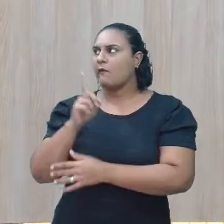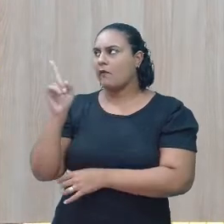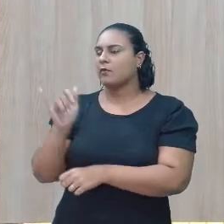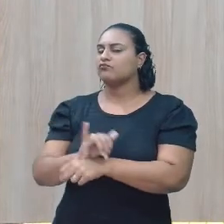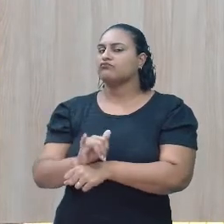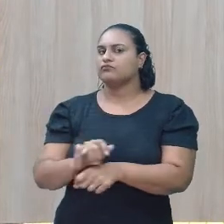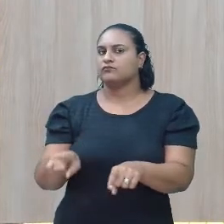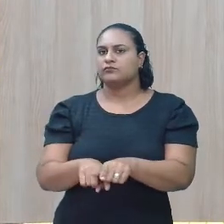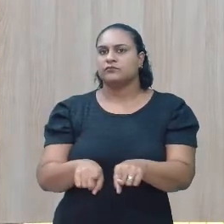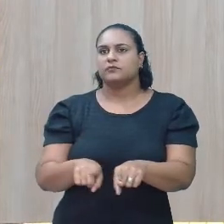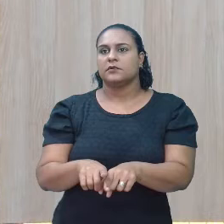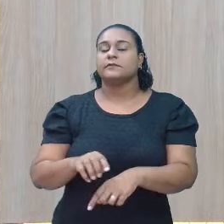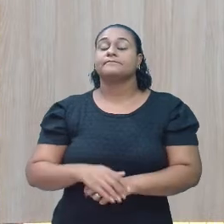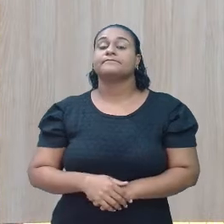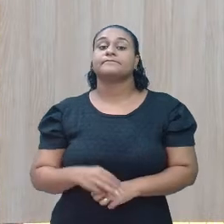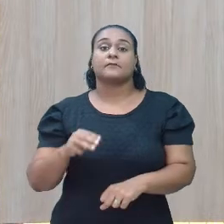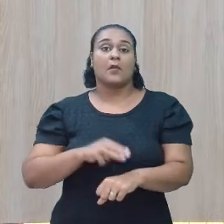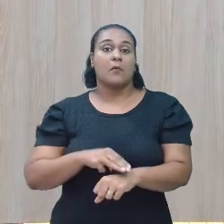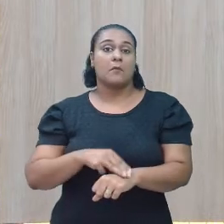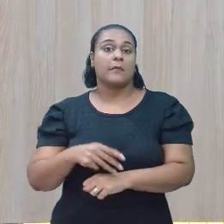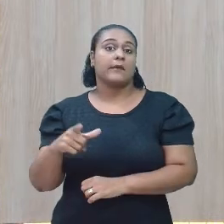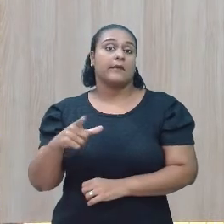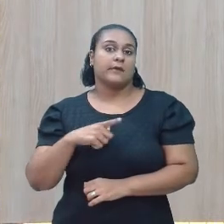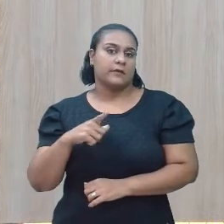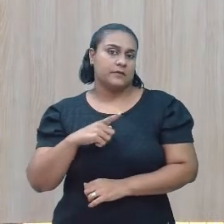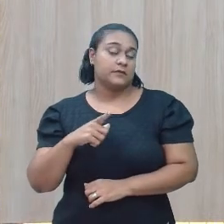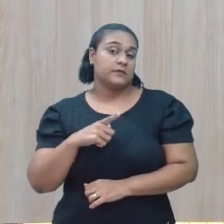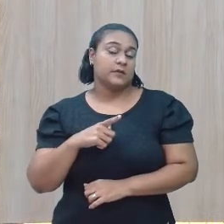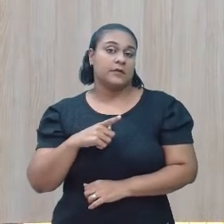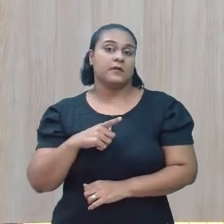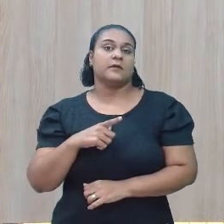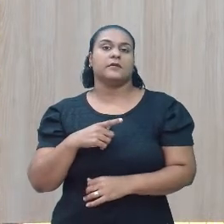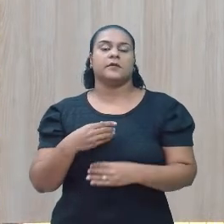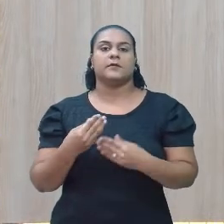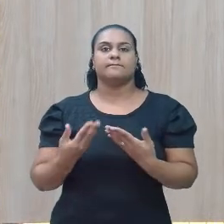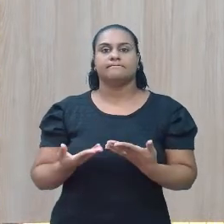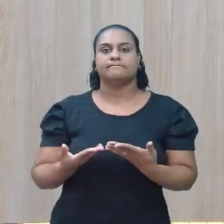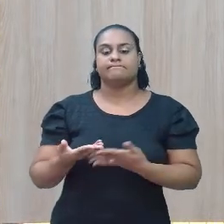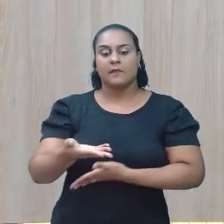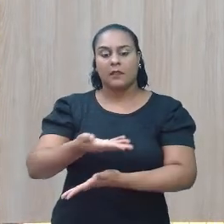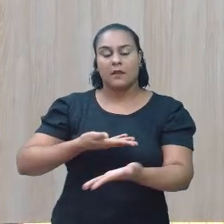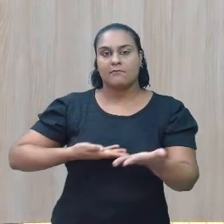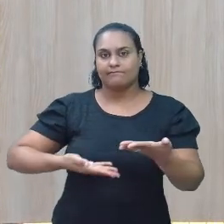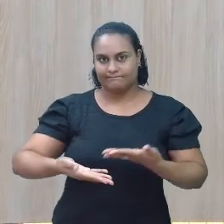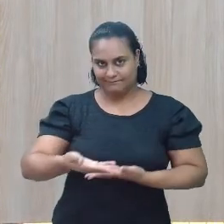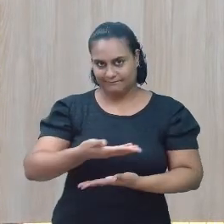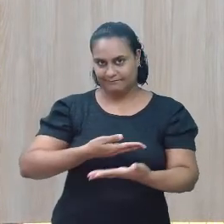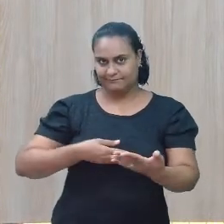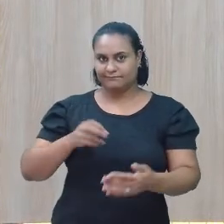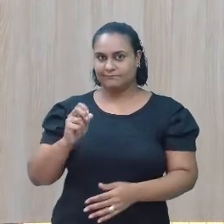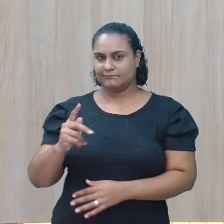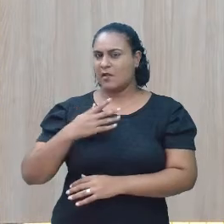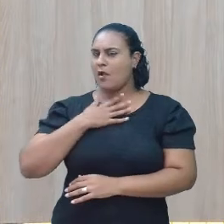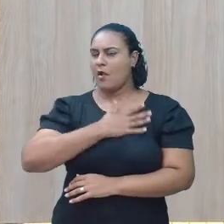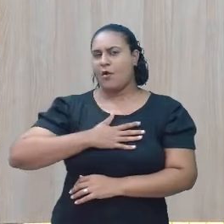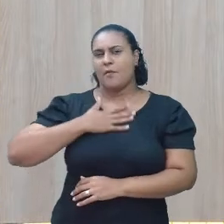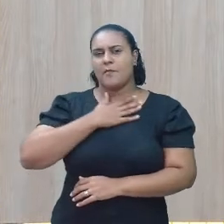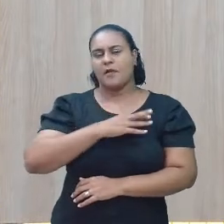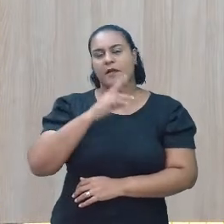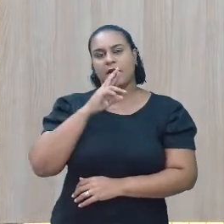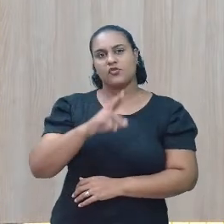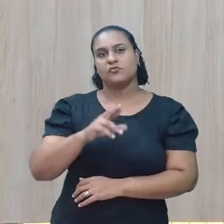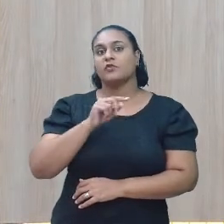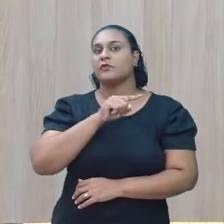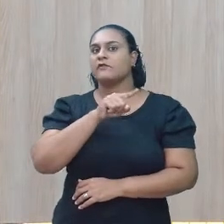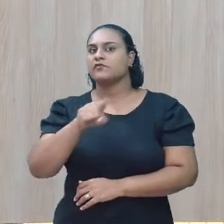tá certo? E é o momento que a gente tem, no momento é o que a gente tem de interação, tá certo? Então será um prazer responder